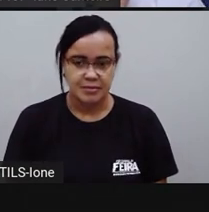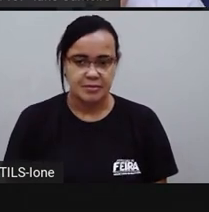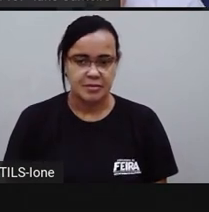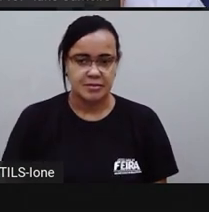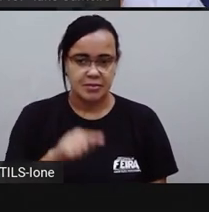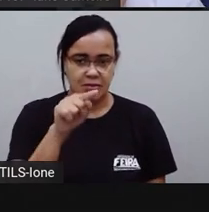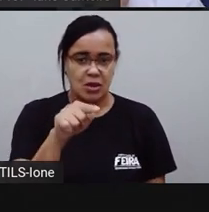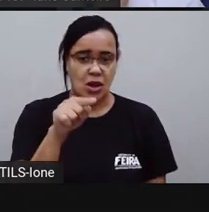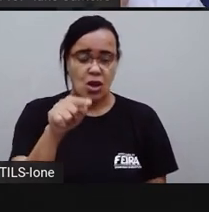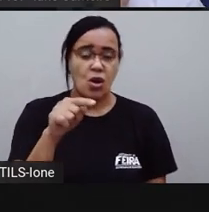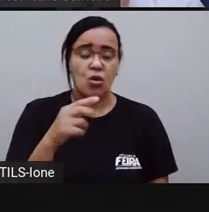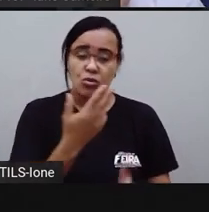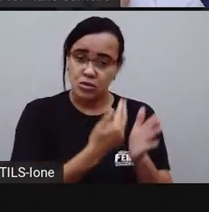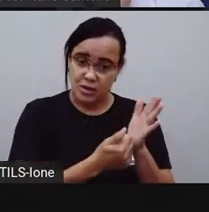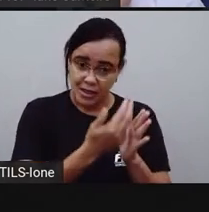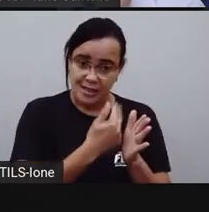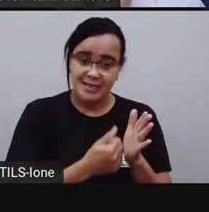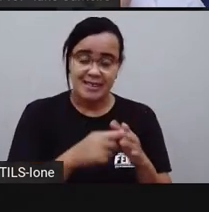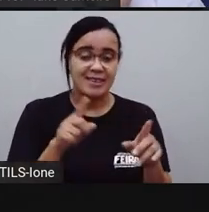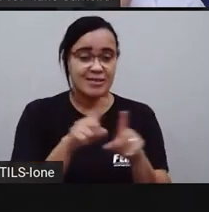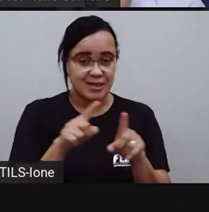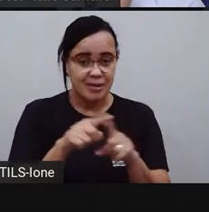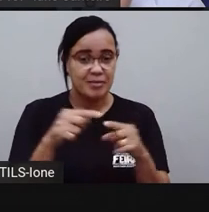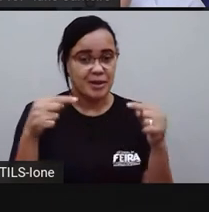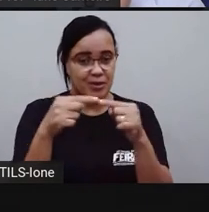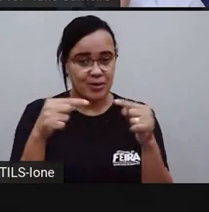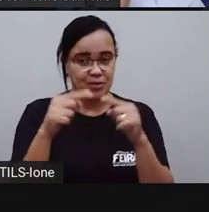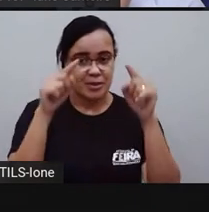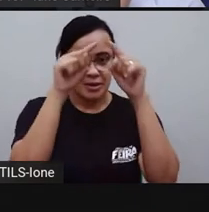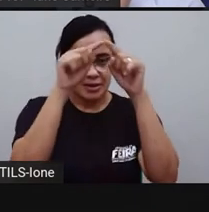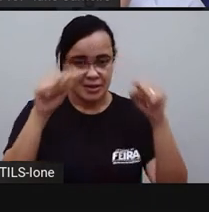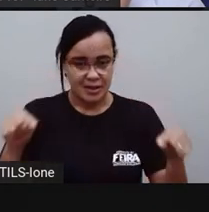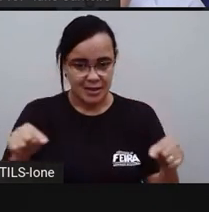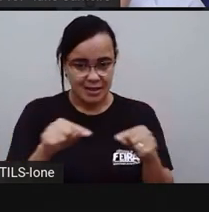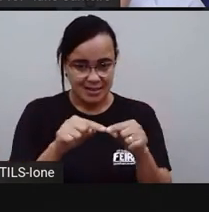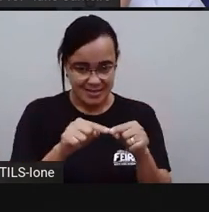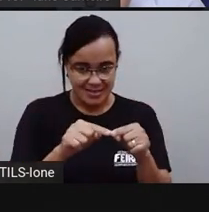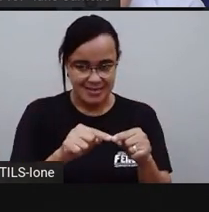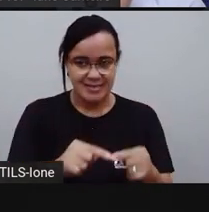do boneco também são triângulos. Eles não são assim, ó.